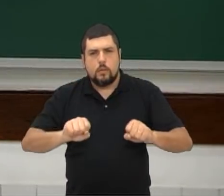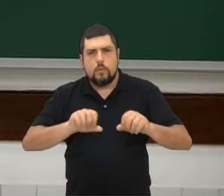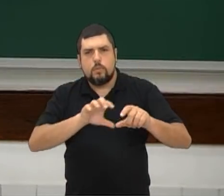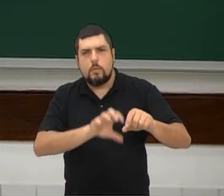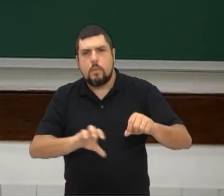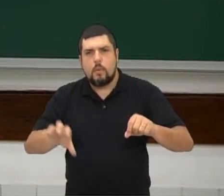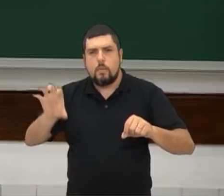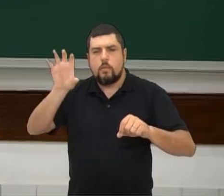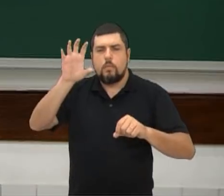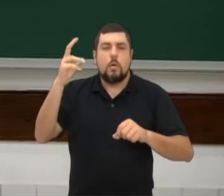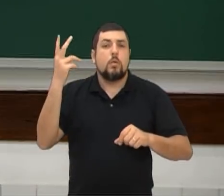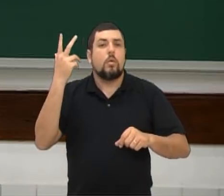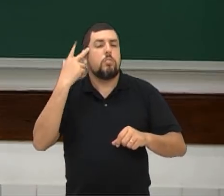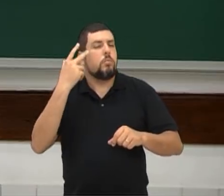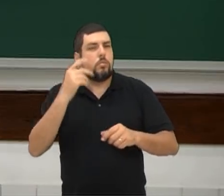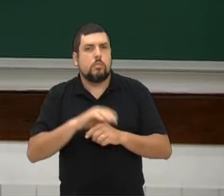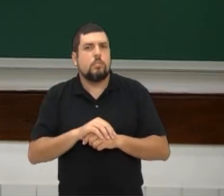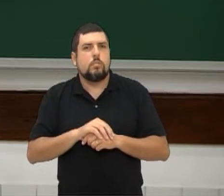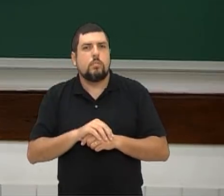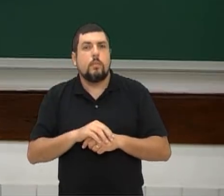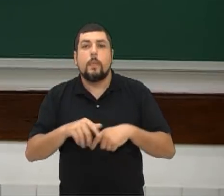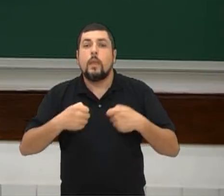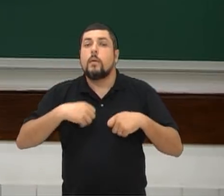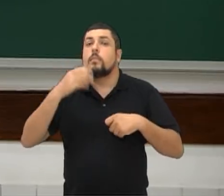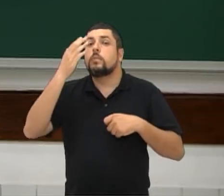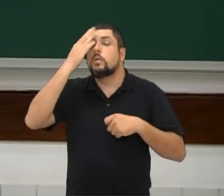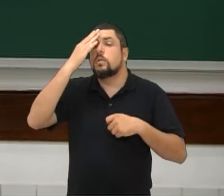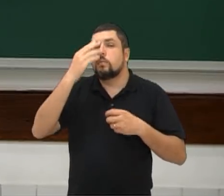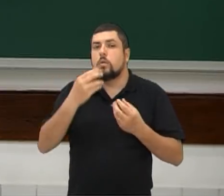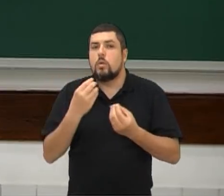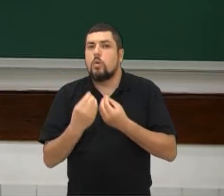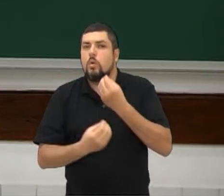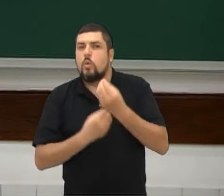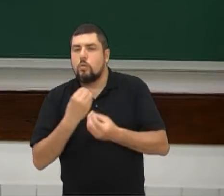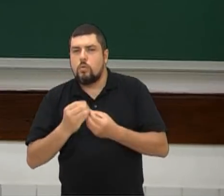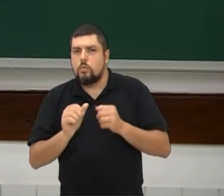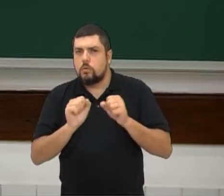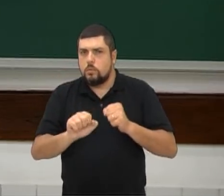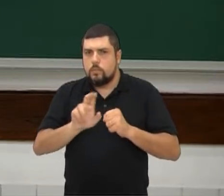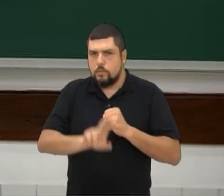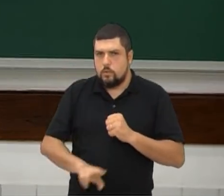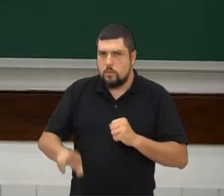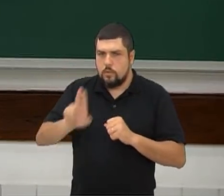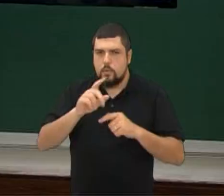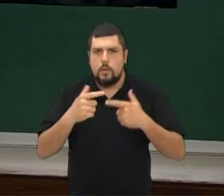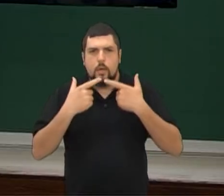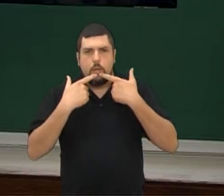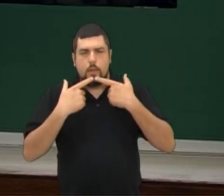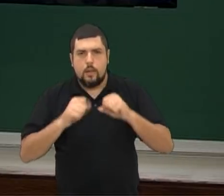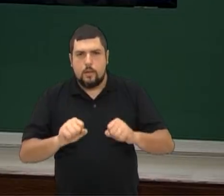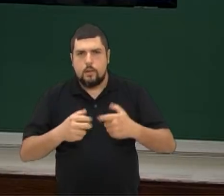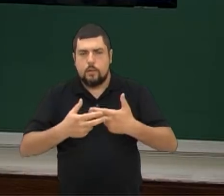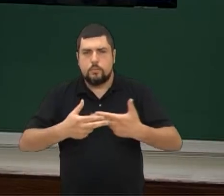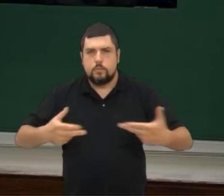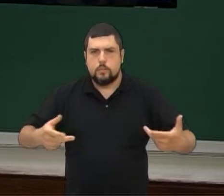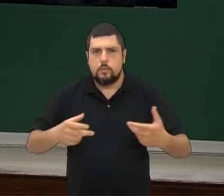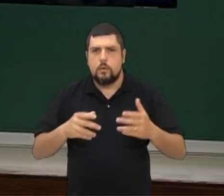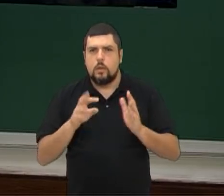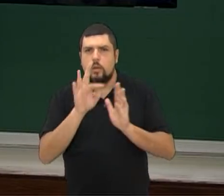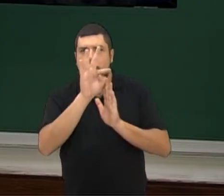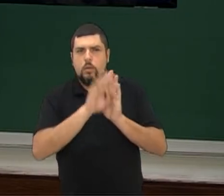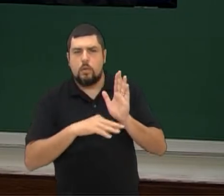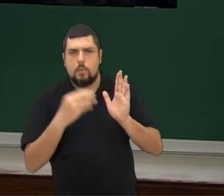dia. Eu só preciso saber o quê? Eu preciso saber em que momento eu posso utilizar essa variação linguística ali nos